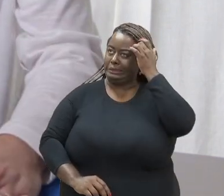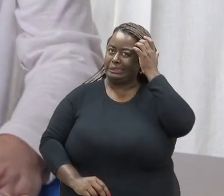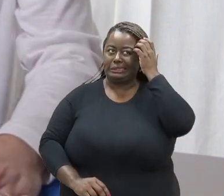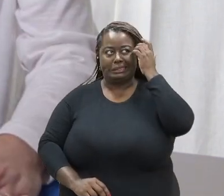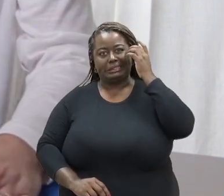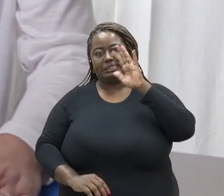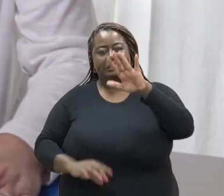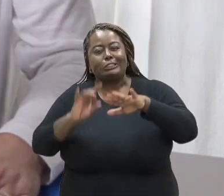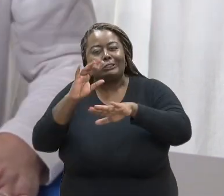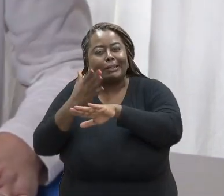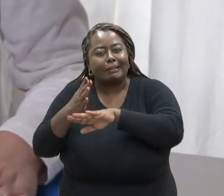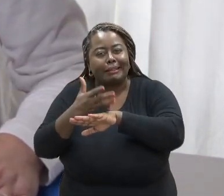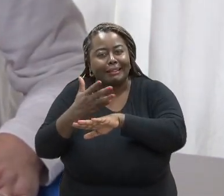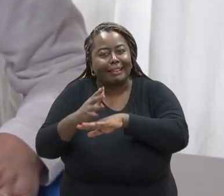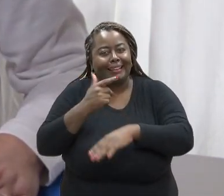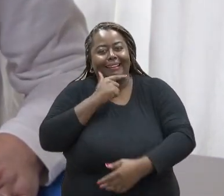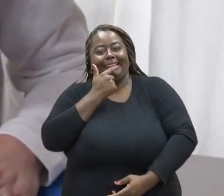Ixi. Só um aquecimento.